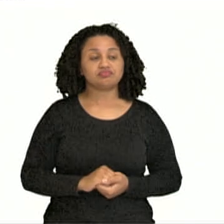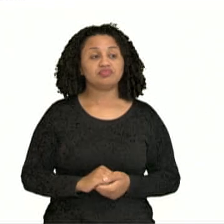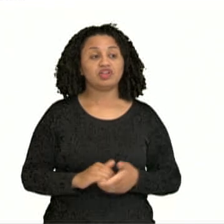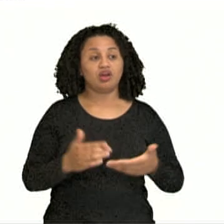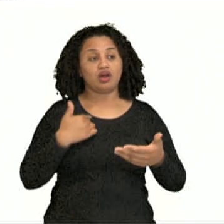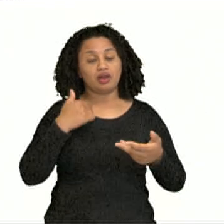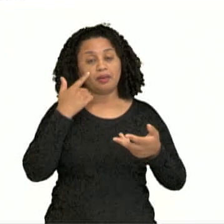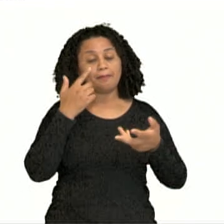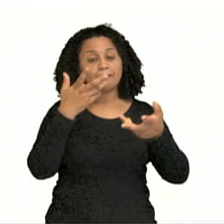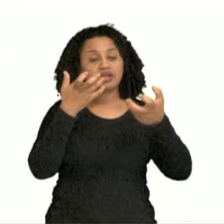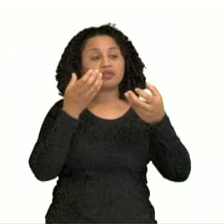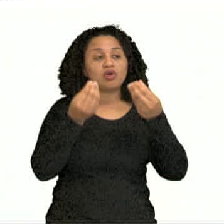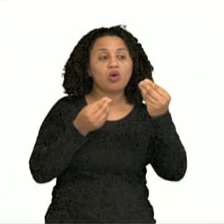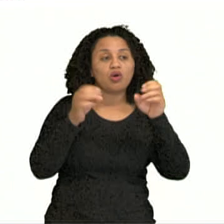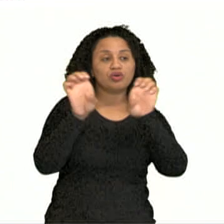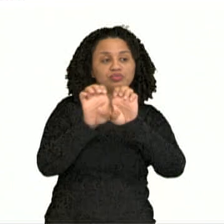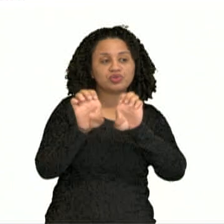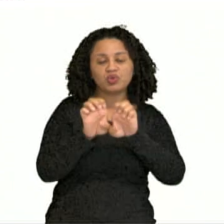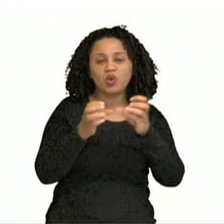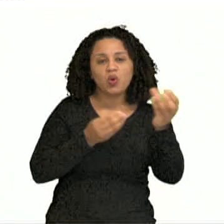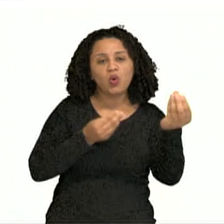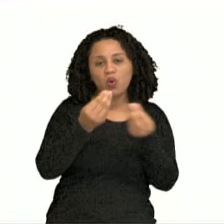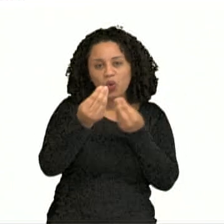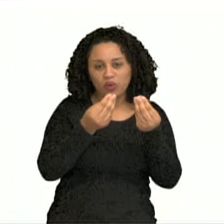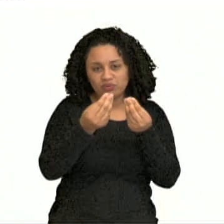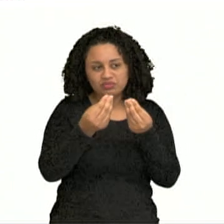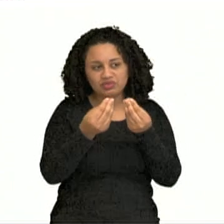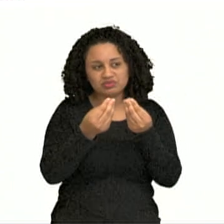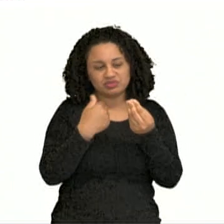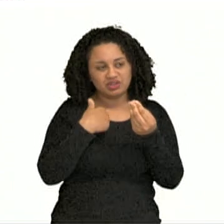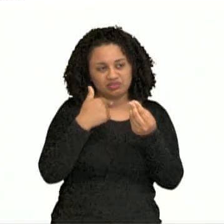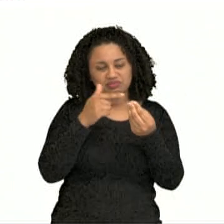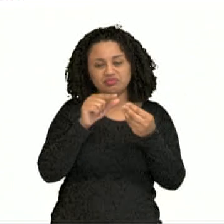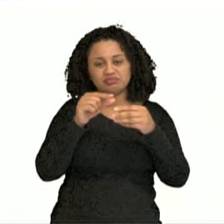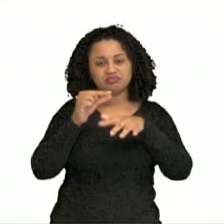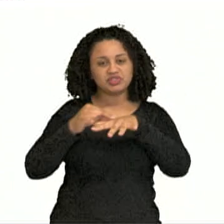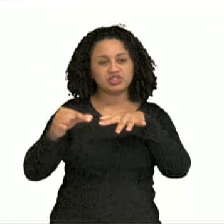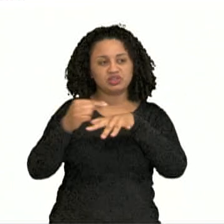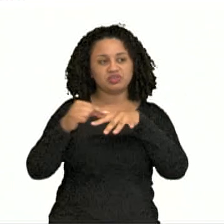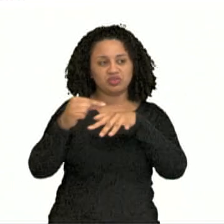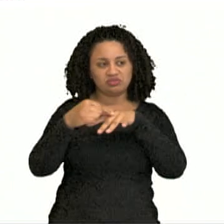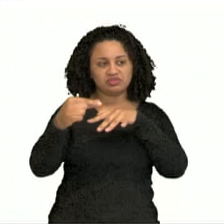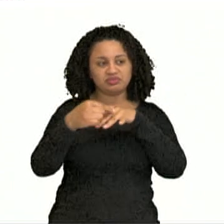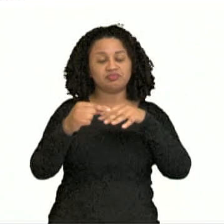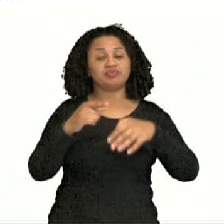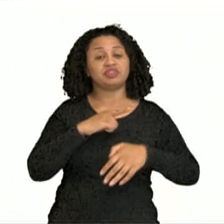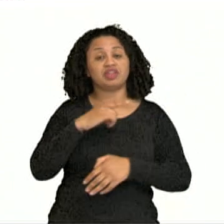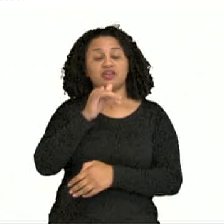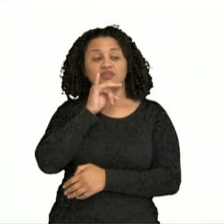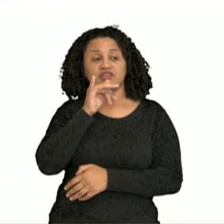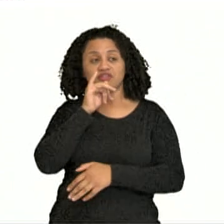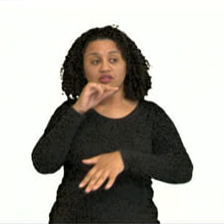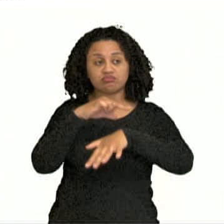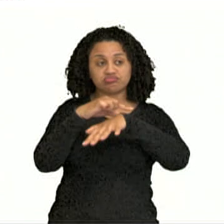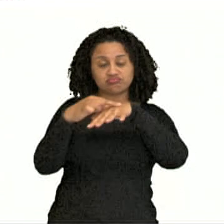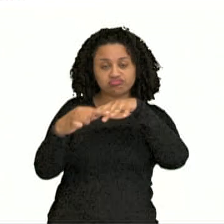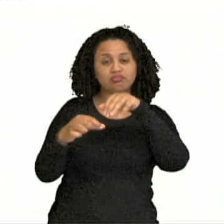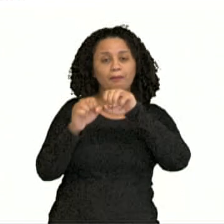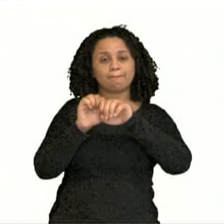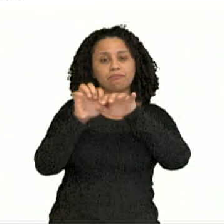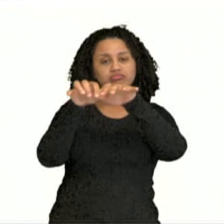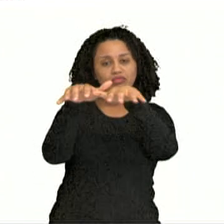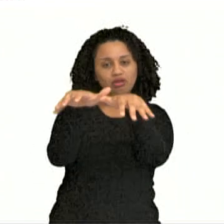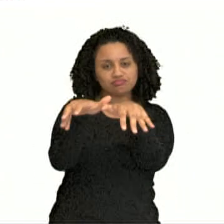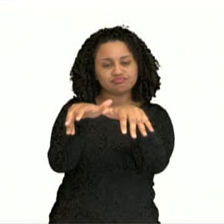Vamos olhar a estrutura, como é uma pteridófita? Aqui nós temos um exemplo, uma samambaia. As